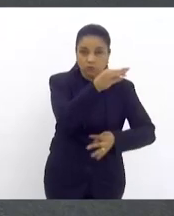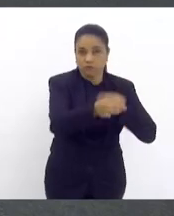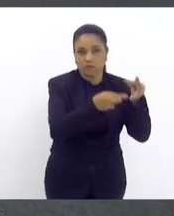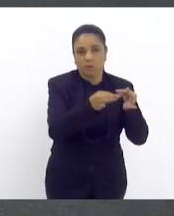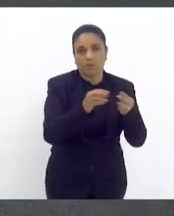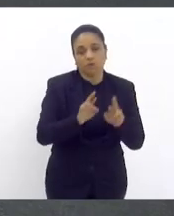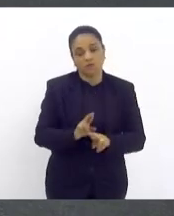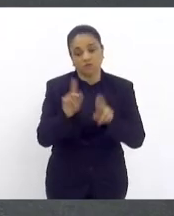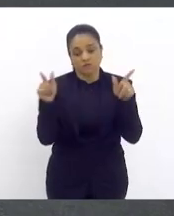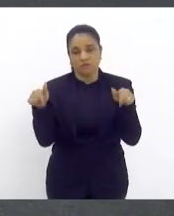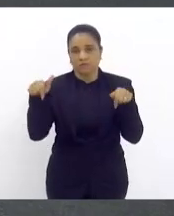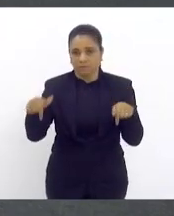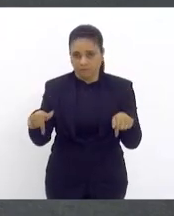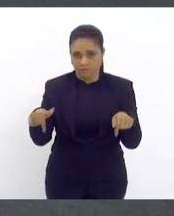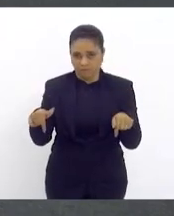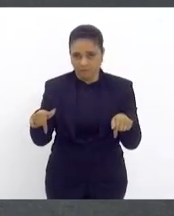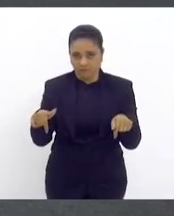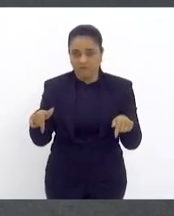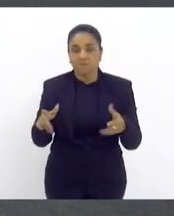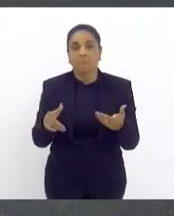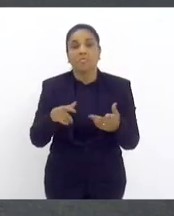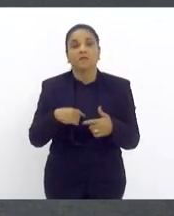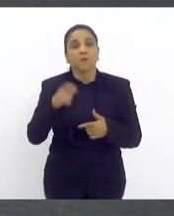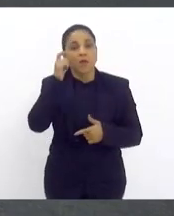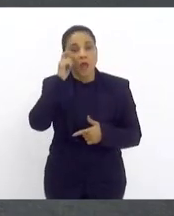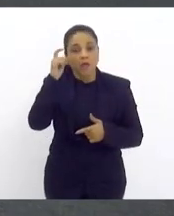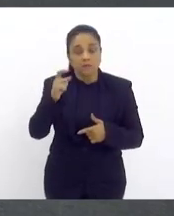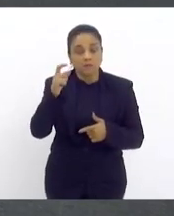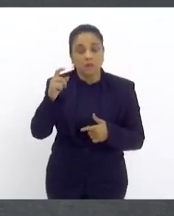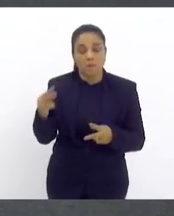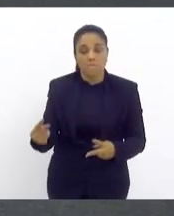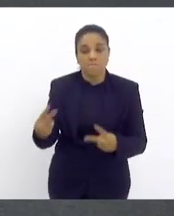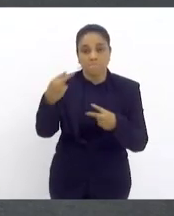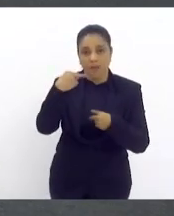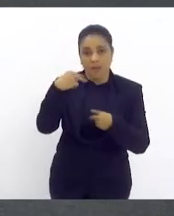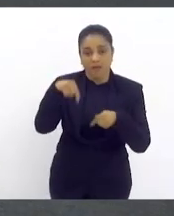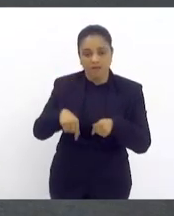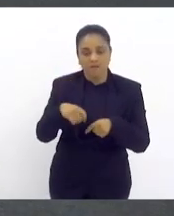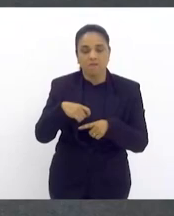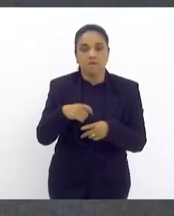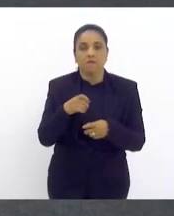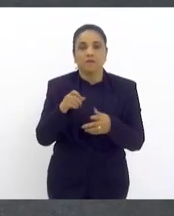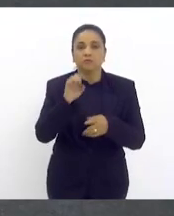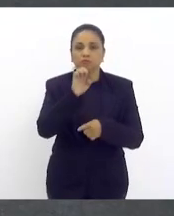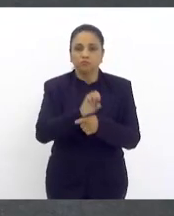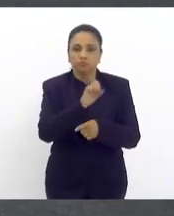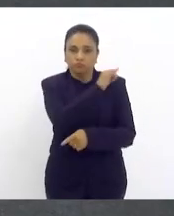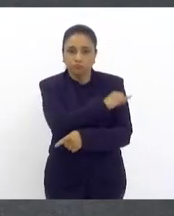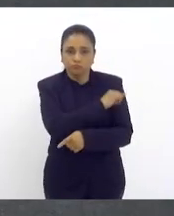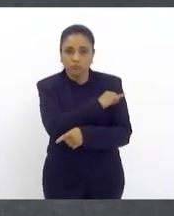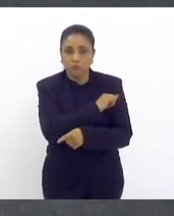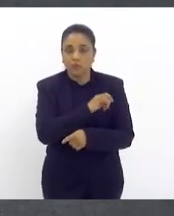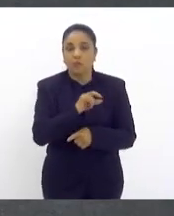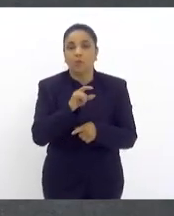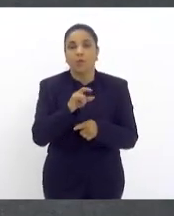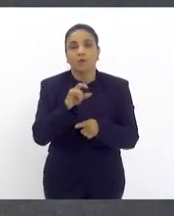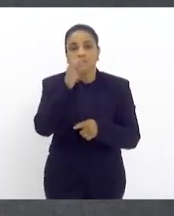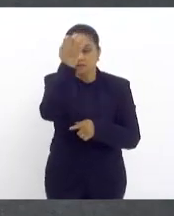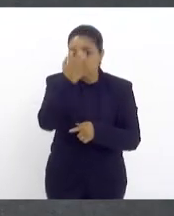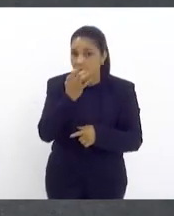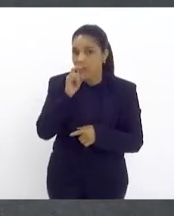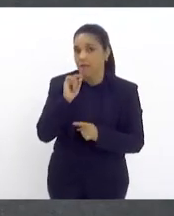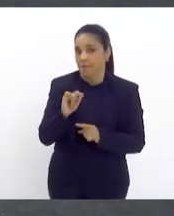é e eu quero também chamar a atenção que tá acontecendo uma coisa muito grave no estado do Rio de Janeiro foi aprovada na